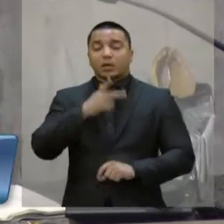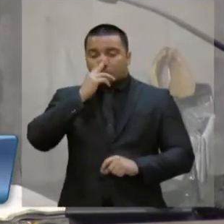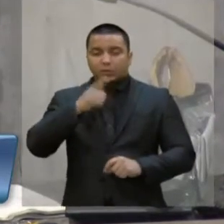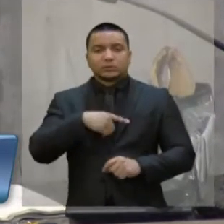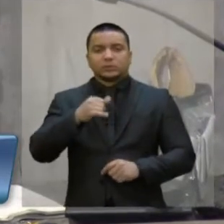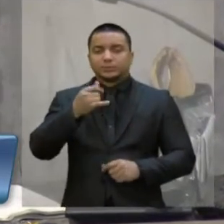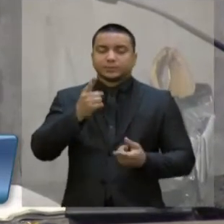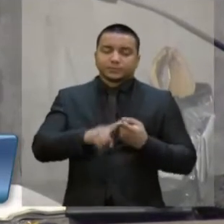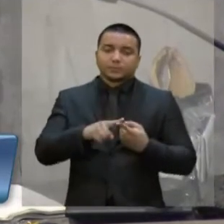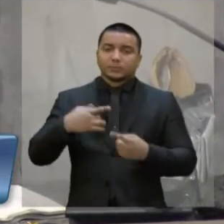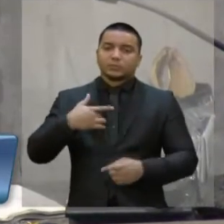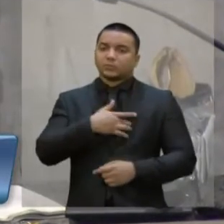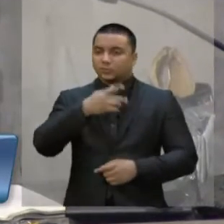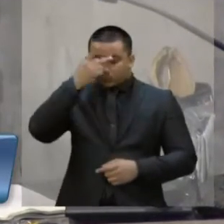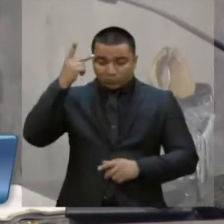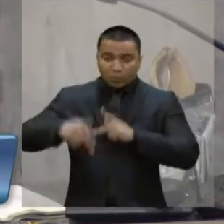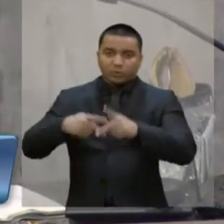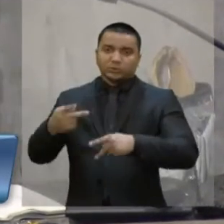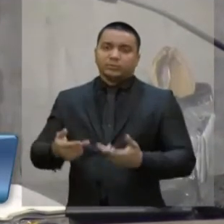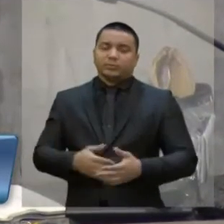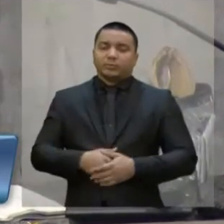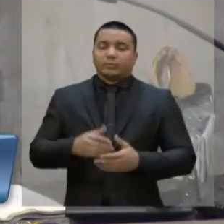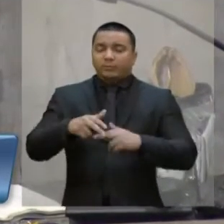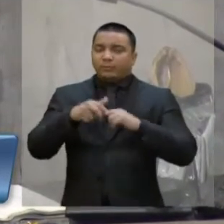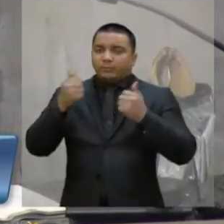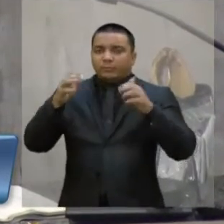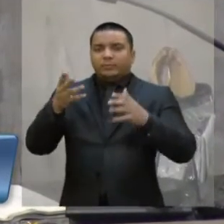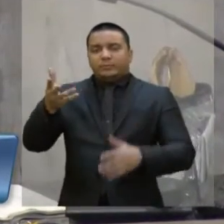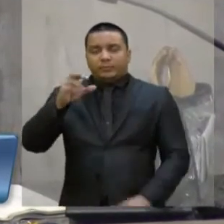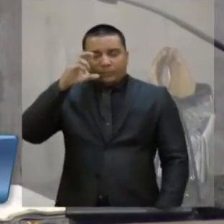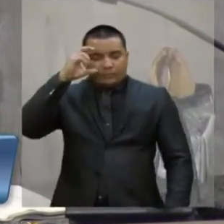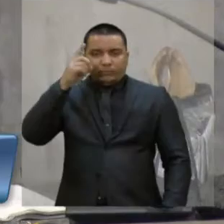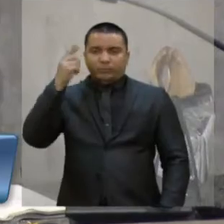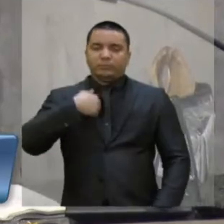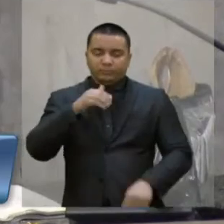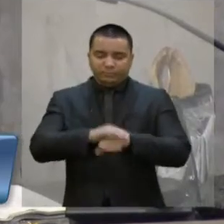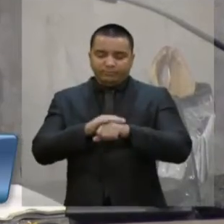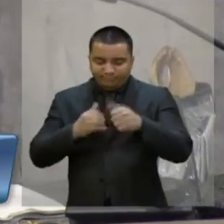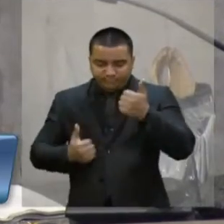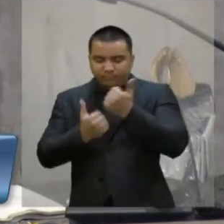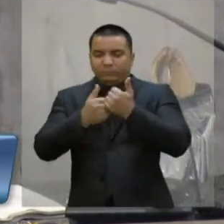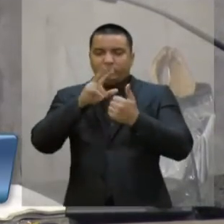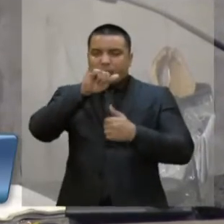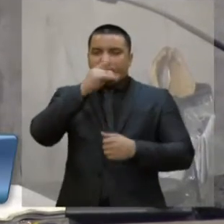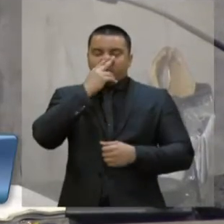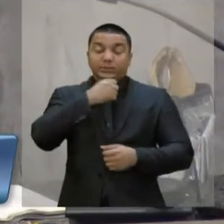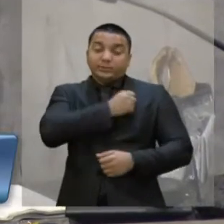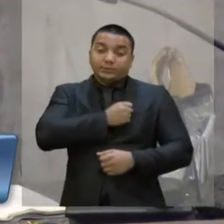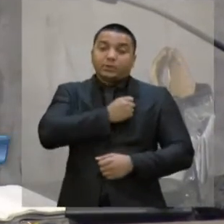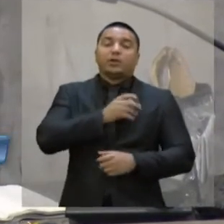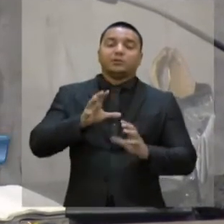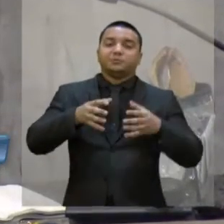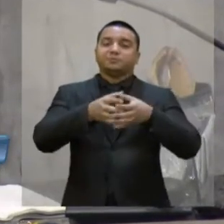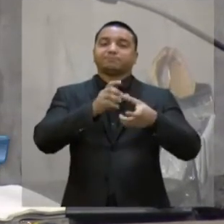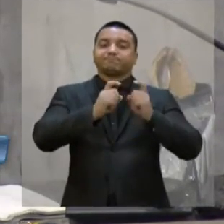sem agredir a saúde da população. Parabéns, deputado Renato Rosendo, conte com essa deputada, que estou sentindo a sua falta na